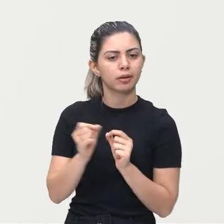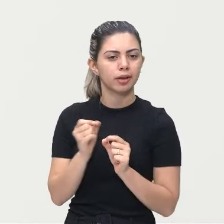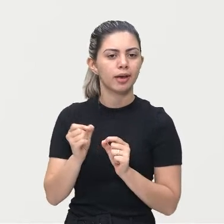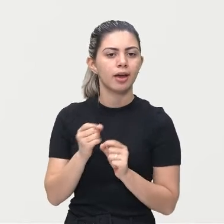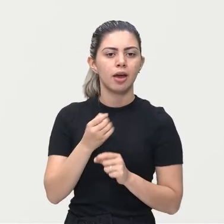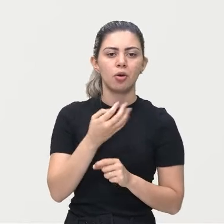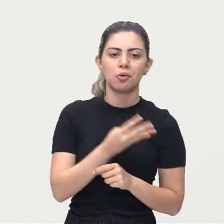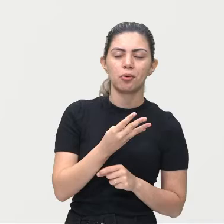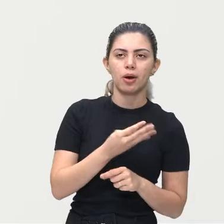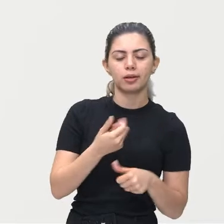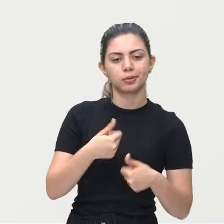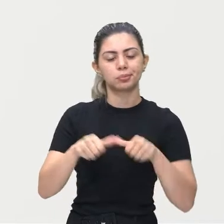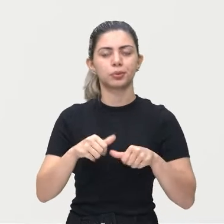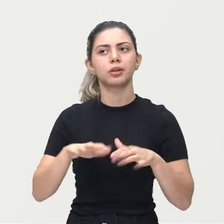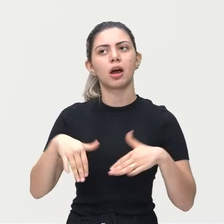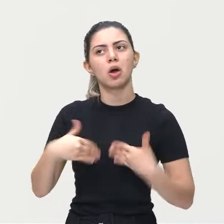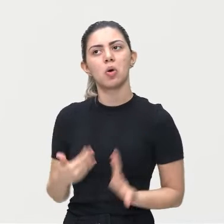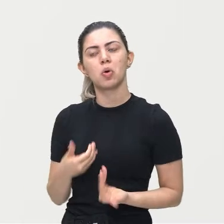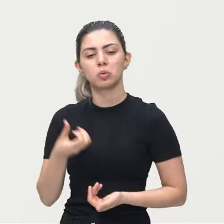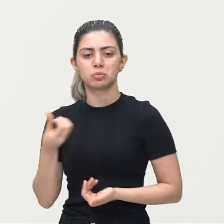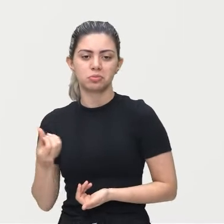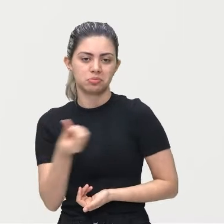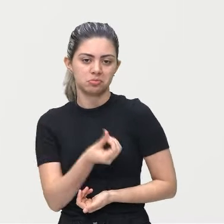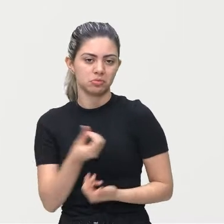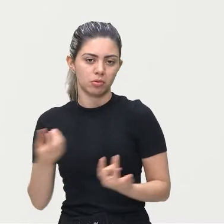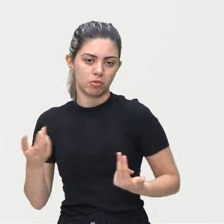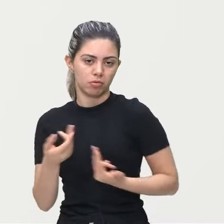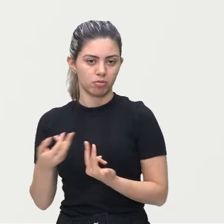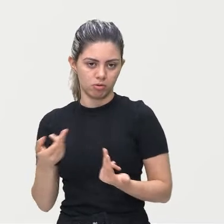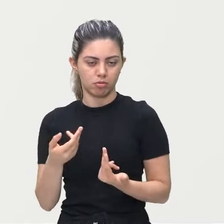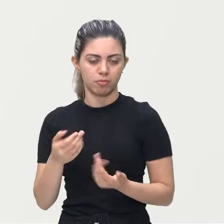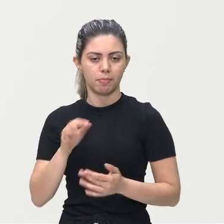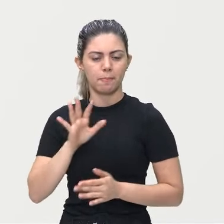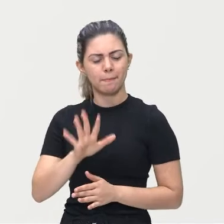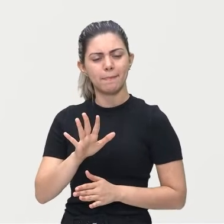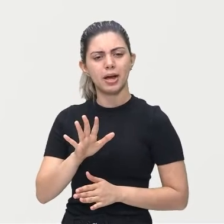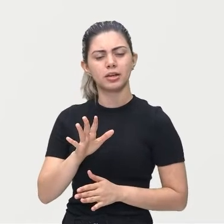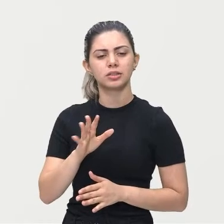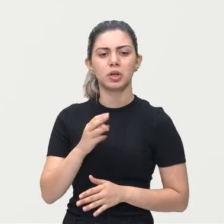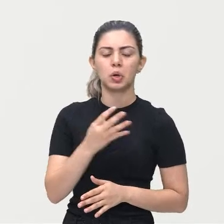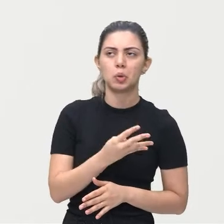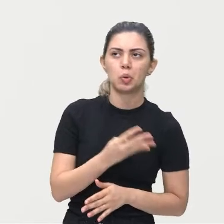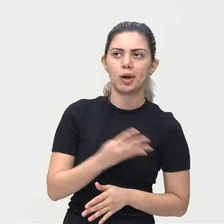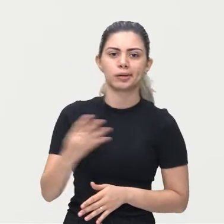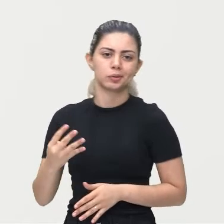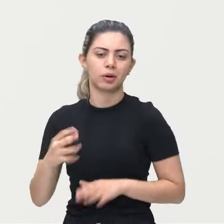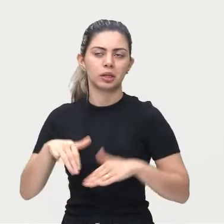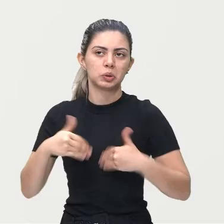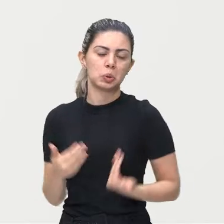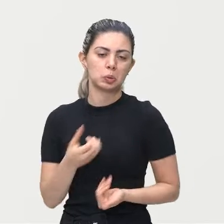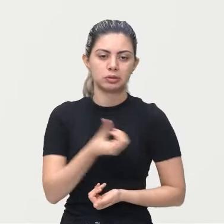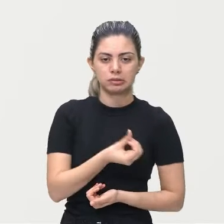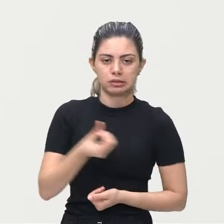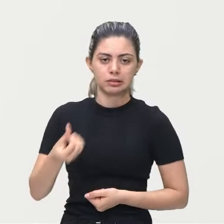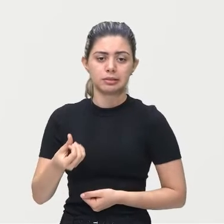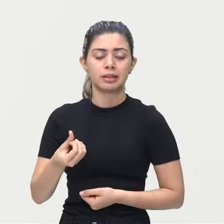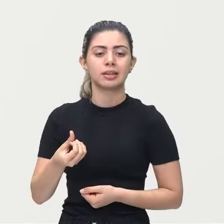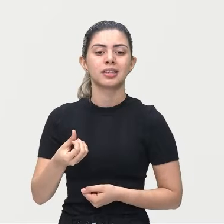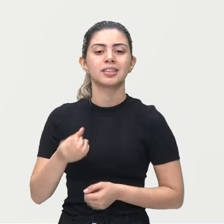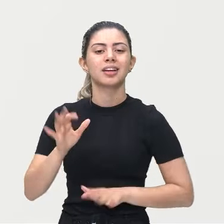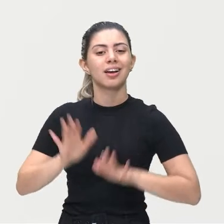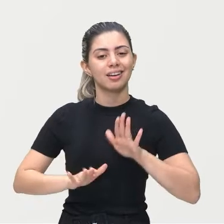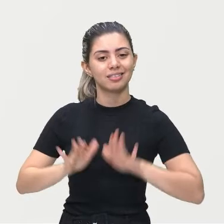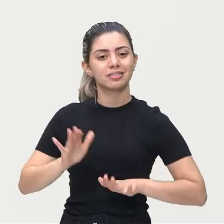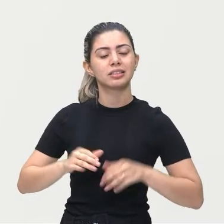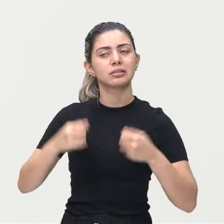para 4 ou isso para 6. É claro que levar para 4 e levar para 6, às vezes você vai